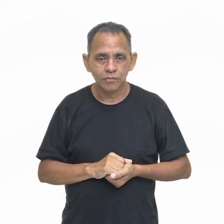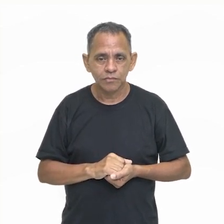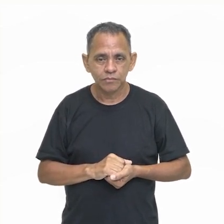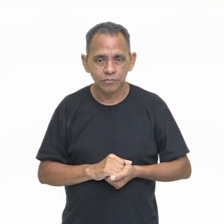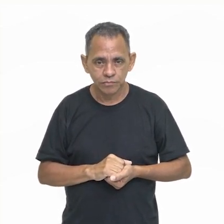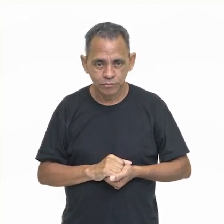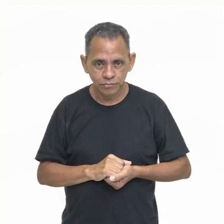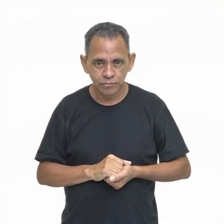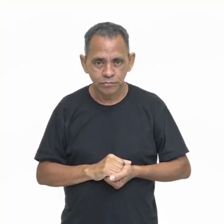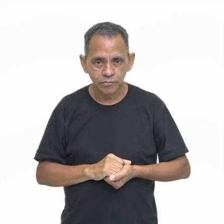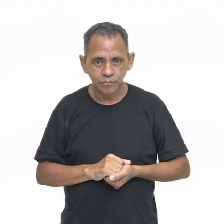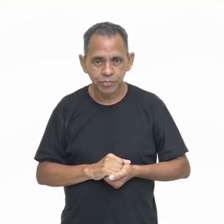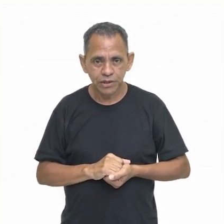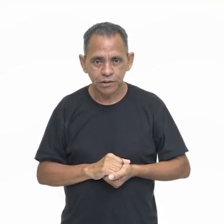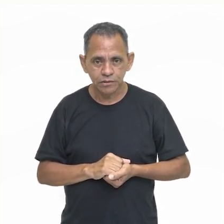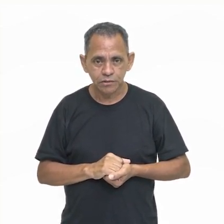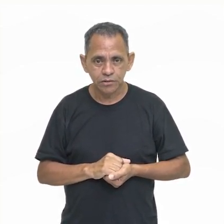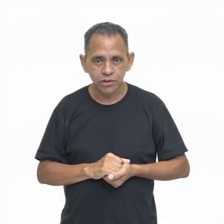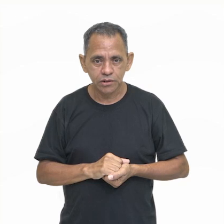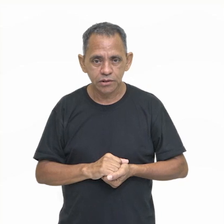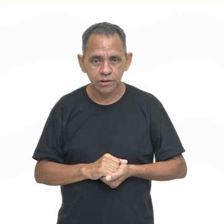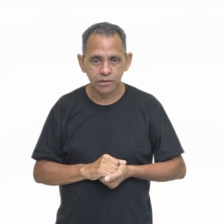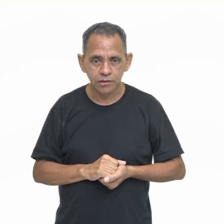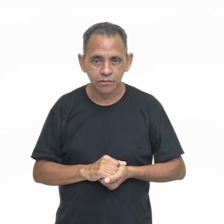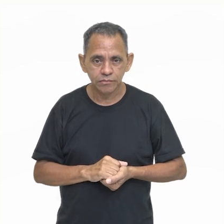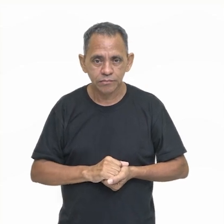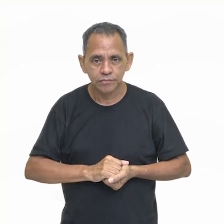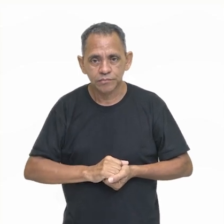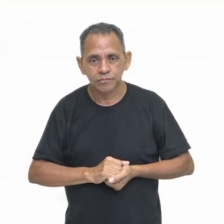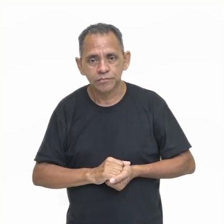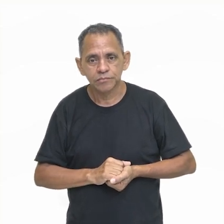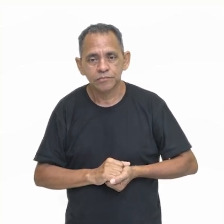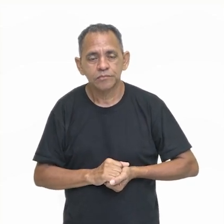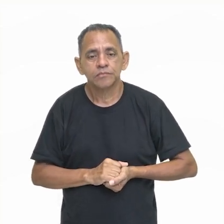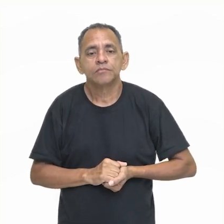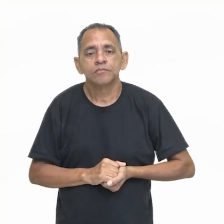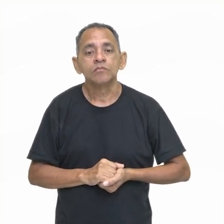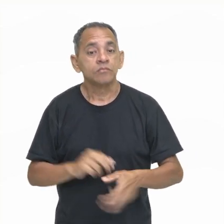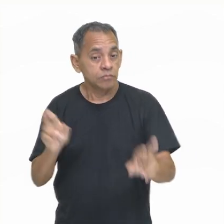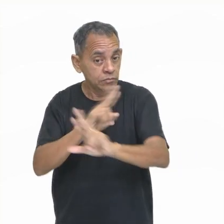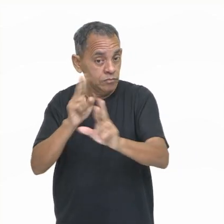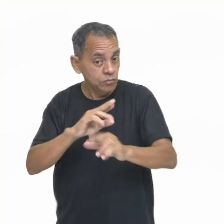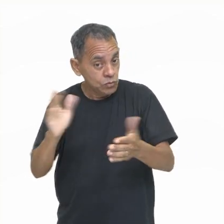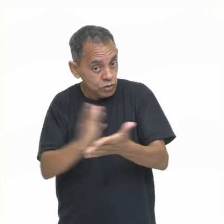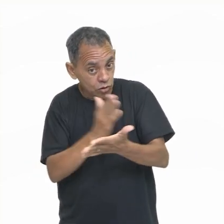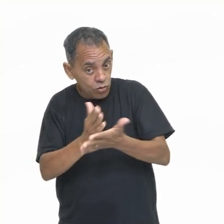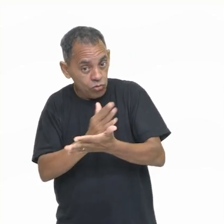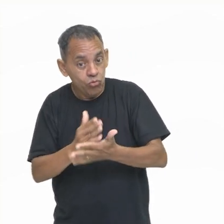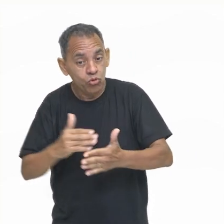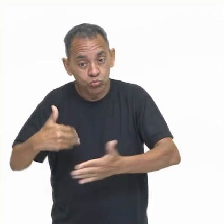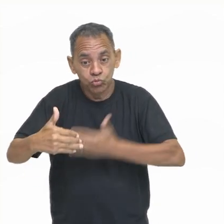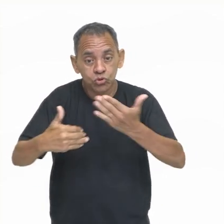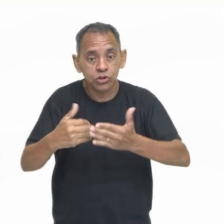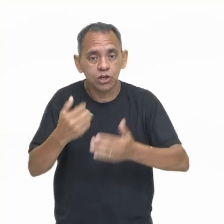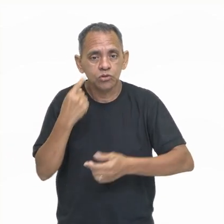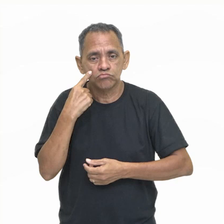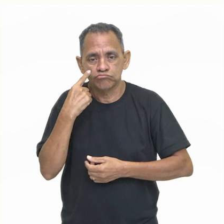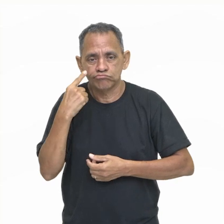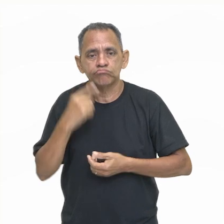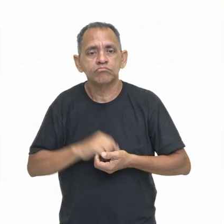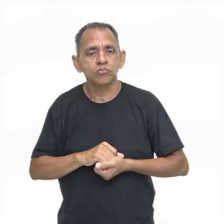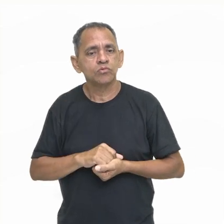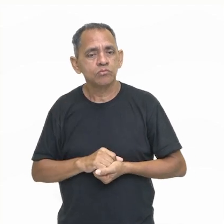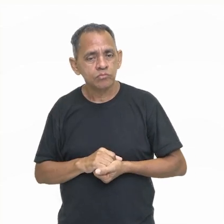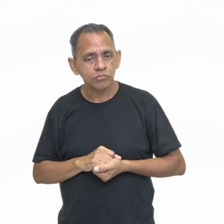uma camada que é rica em carboidrato, que vai estar relacionada com alguns processos, como o reconhecimento